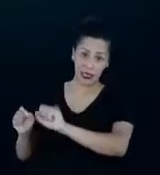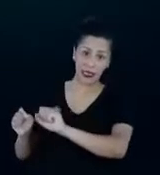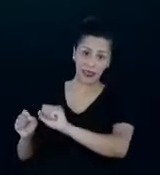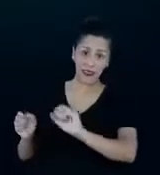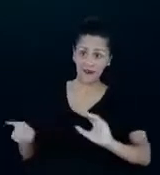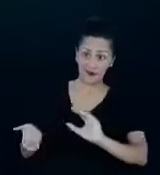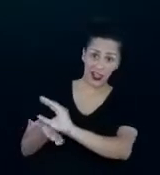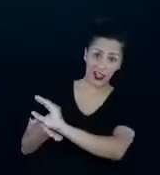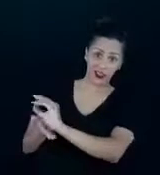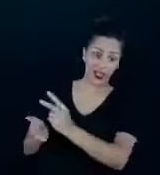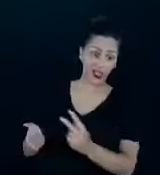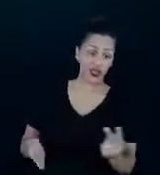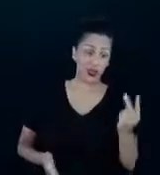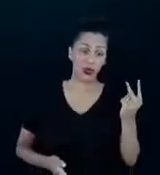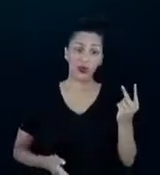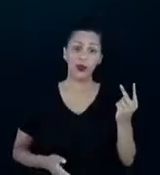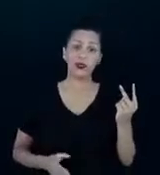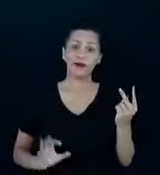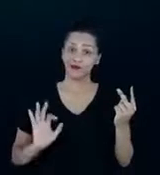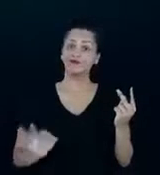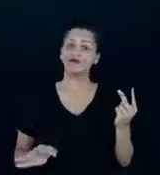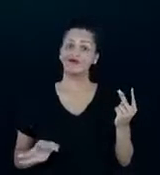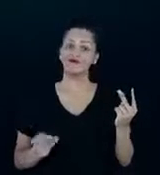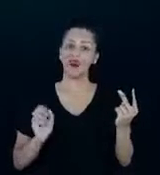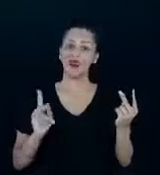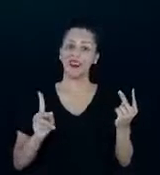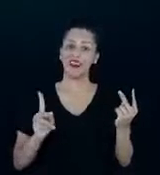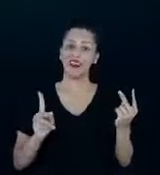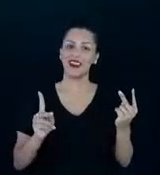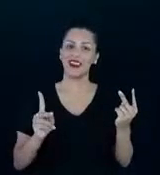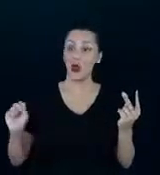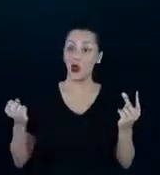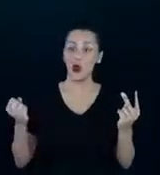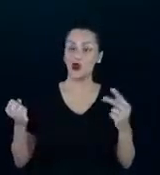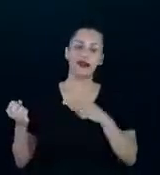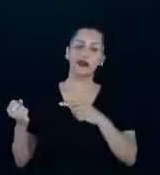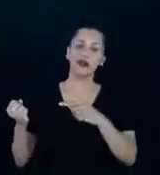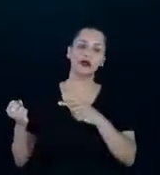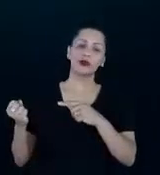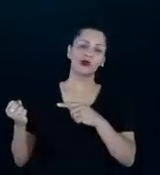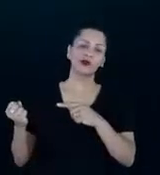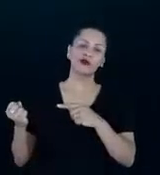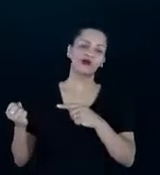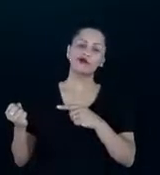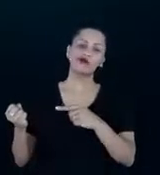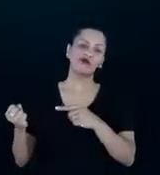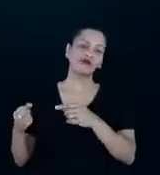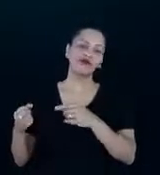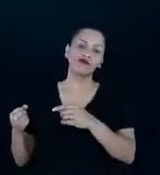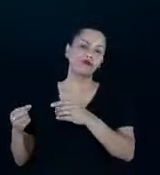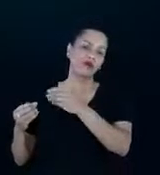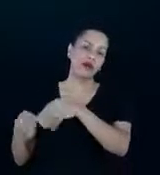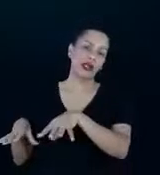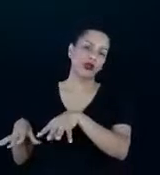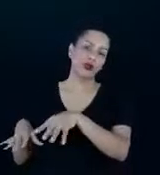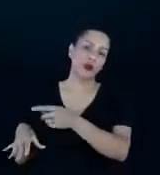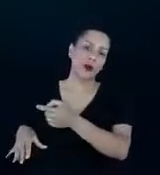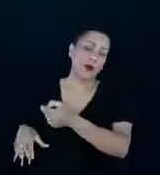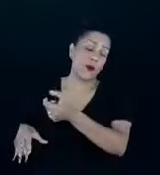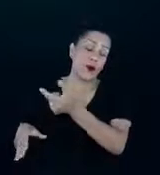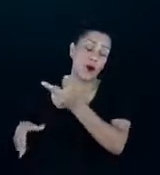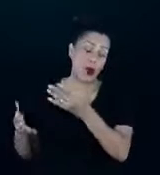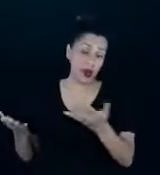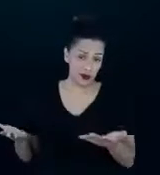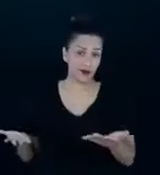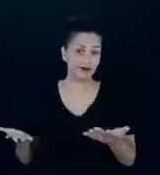dinheiro, duas dão certo. A maior parte bate na trave e algumas dão prejuízo, desaparecem.